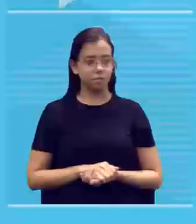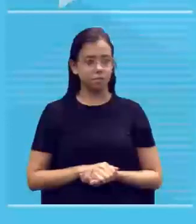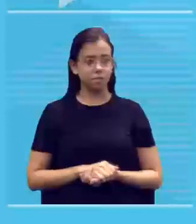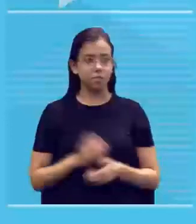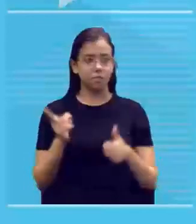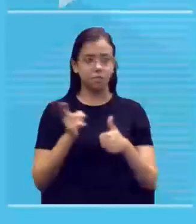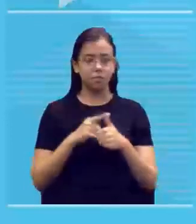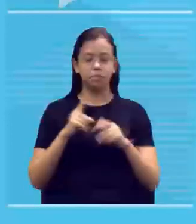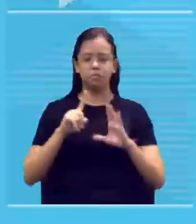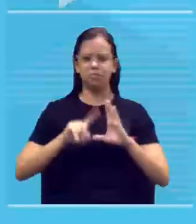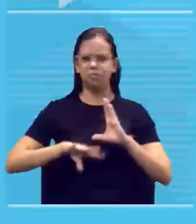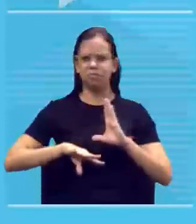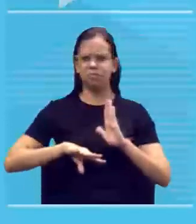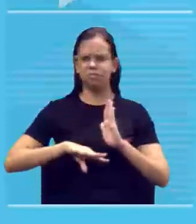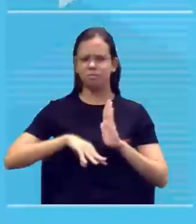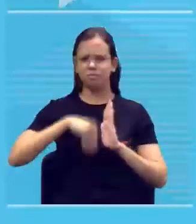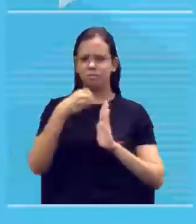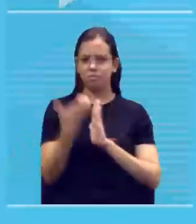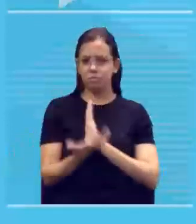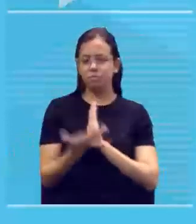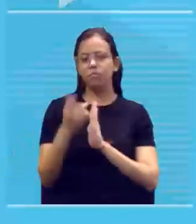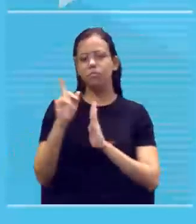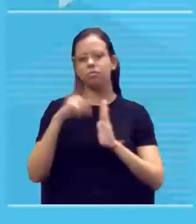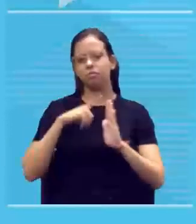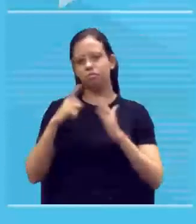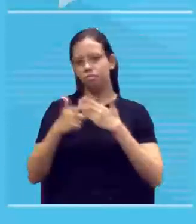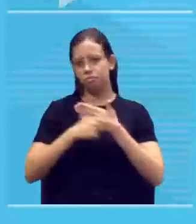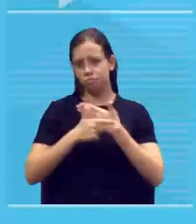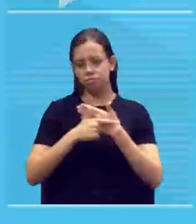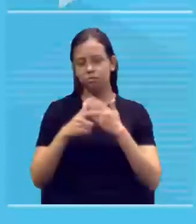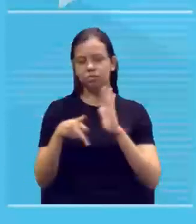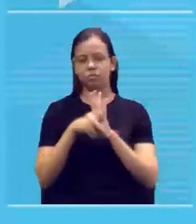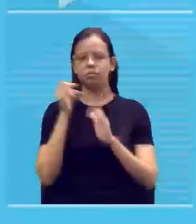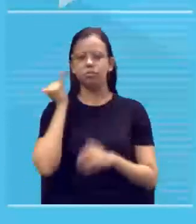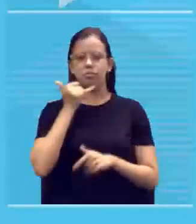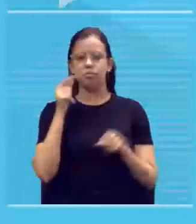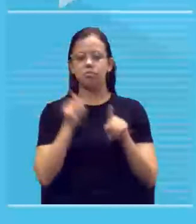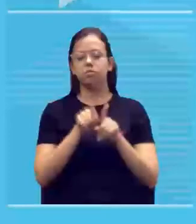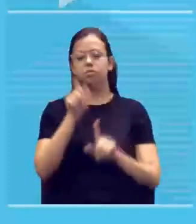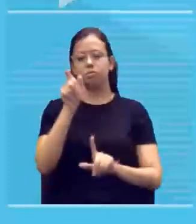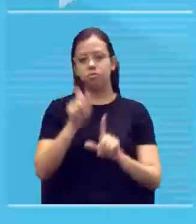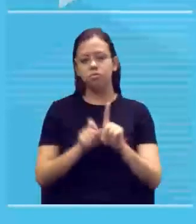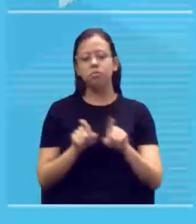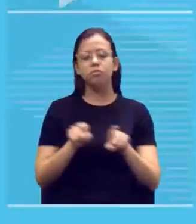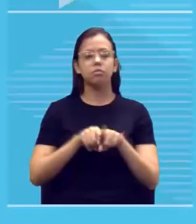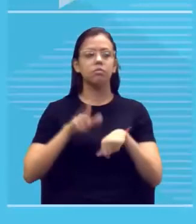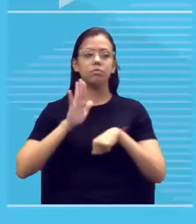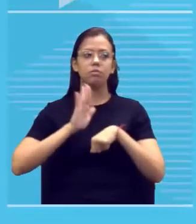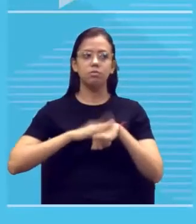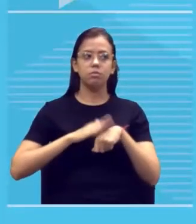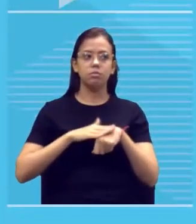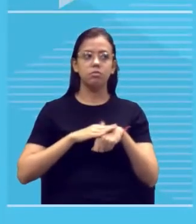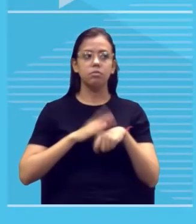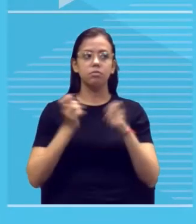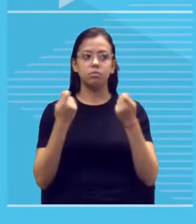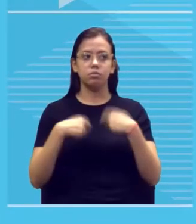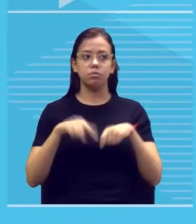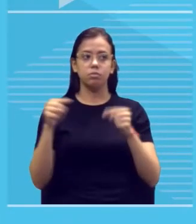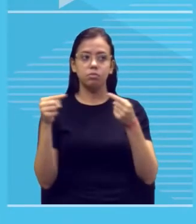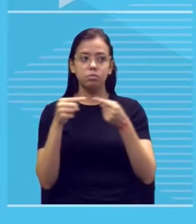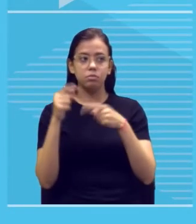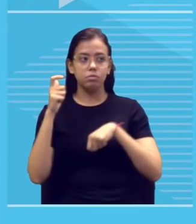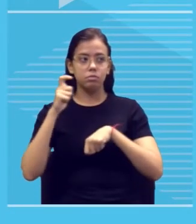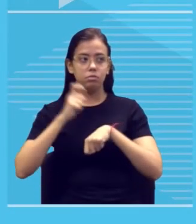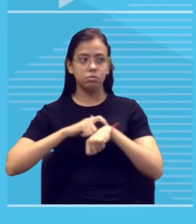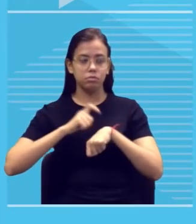eu lírico sendo narrador e personagem é ação e tempo da peça não necessariamente cronológicos o público não